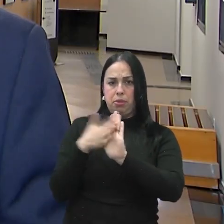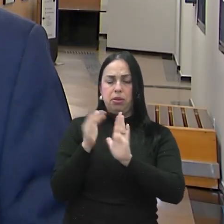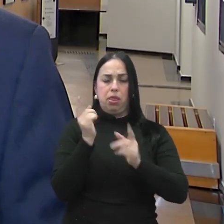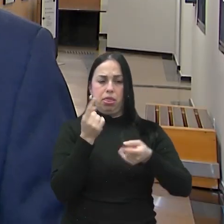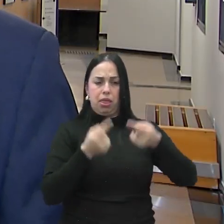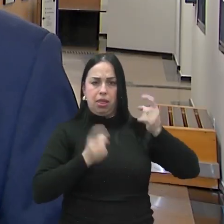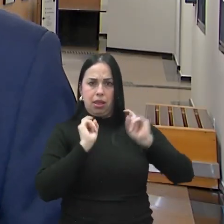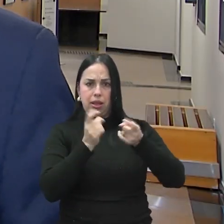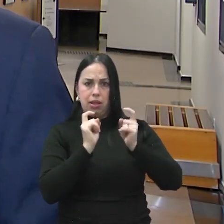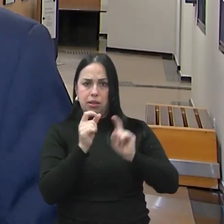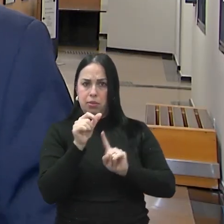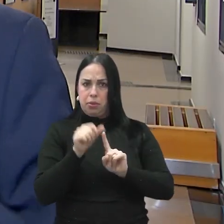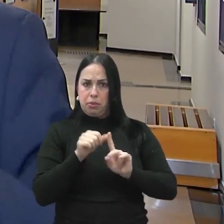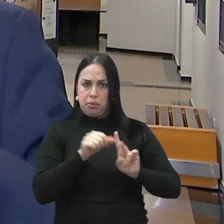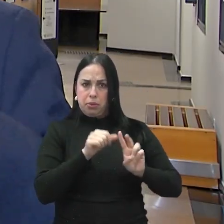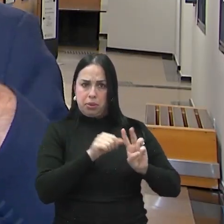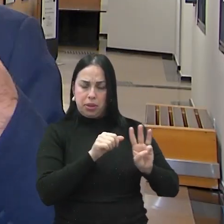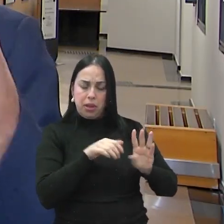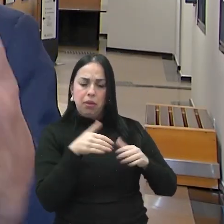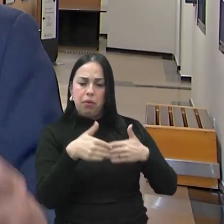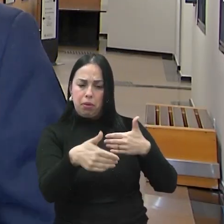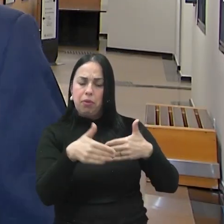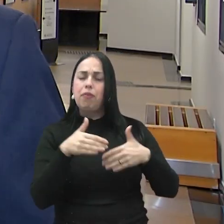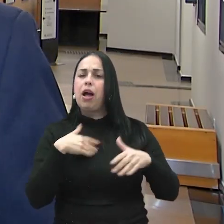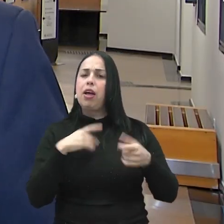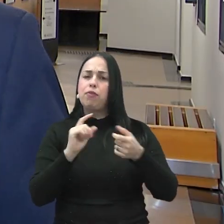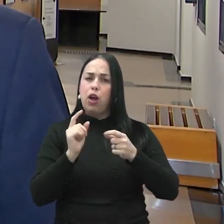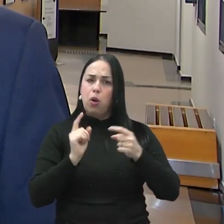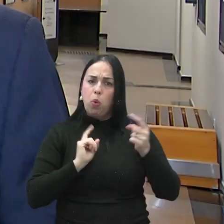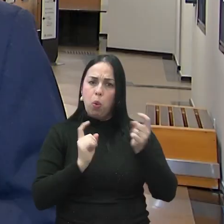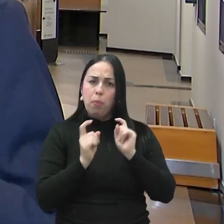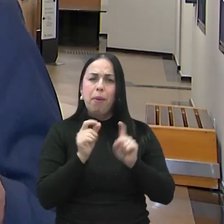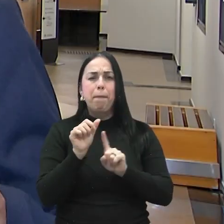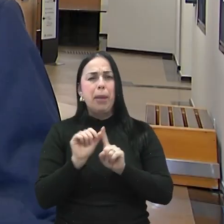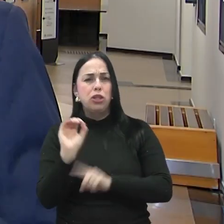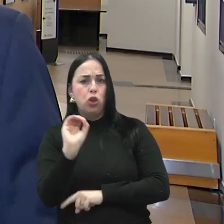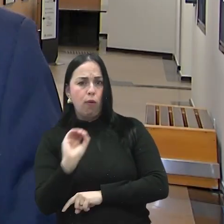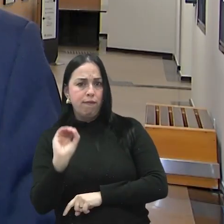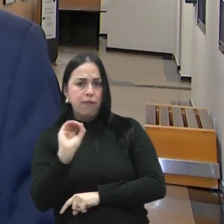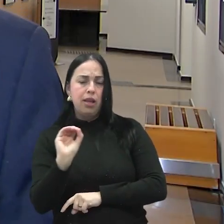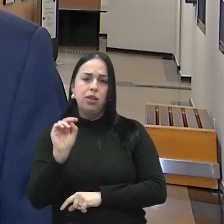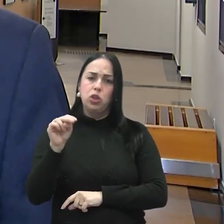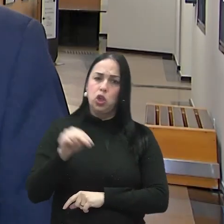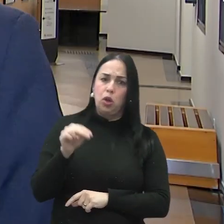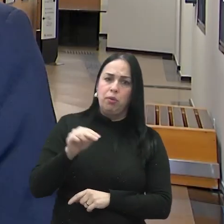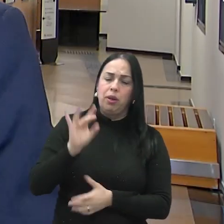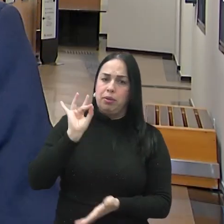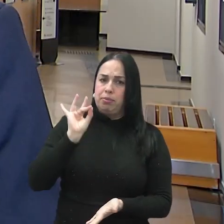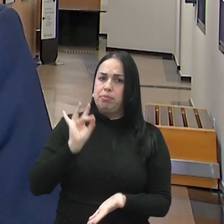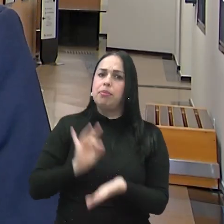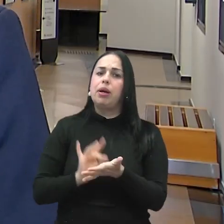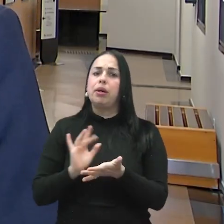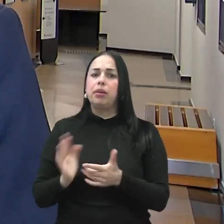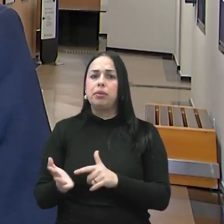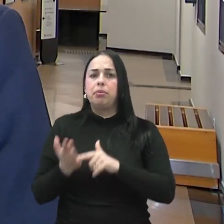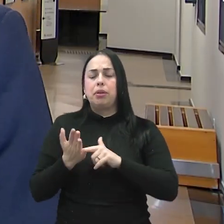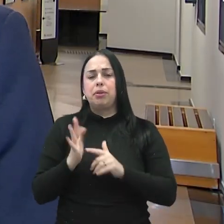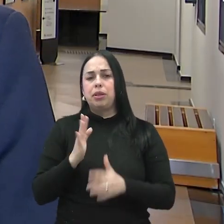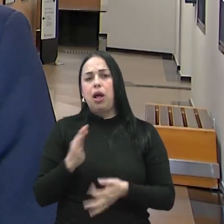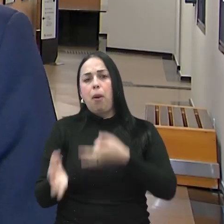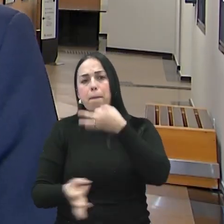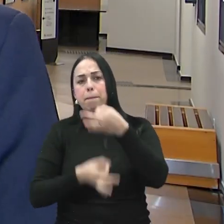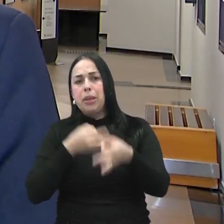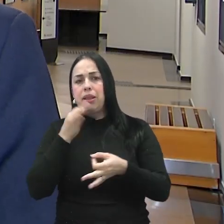as reuniões nos próximos meses. Tudo está sendo discutido para meados de outubro, novembro, as reuniões finais para apresentação